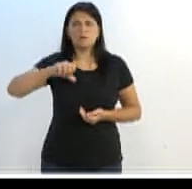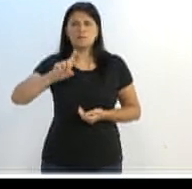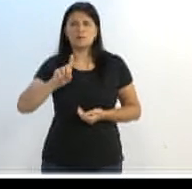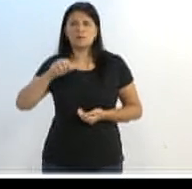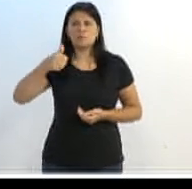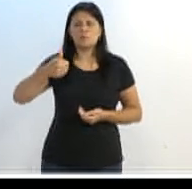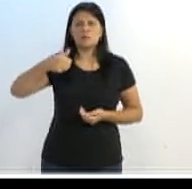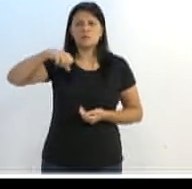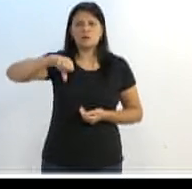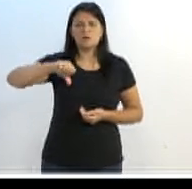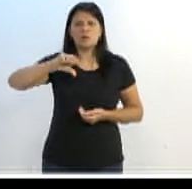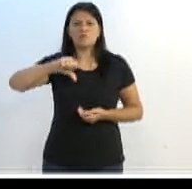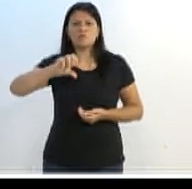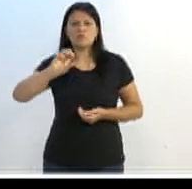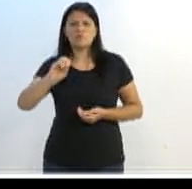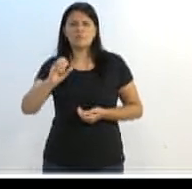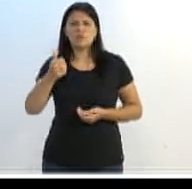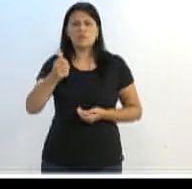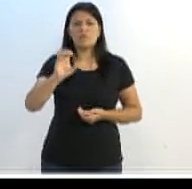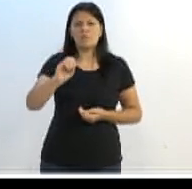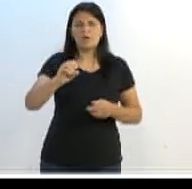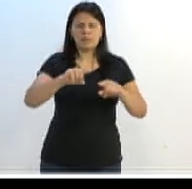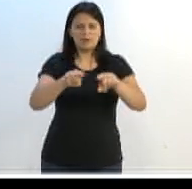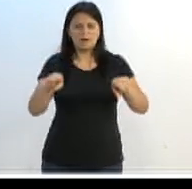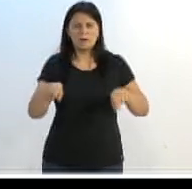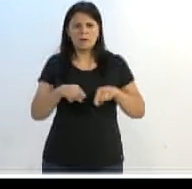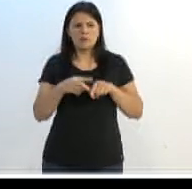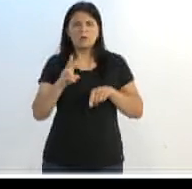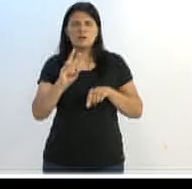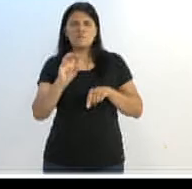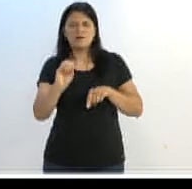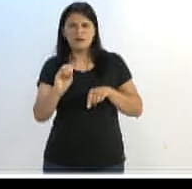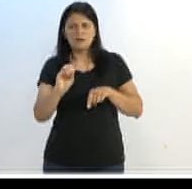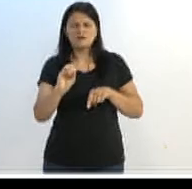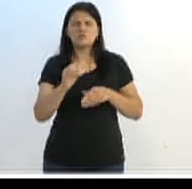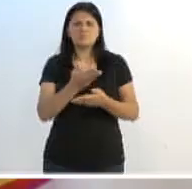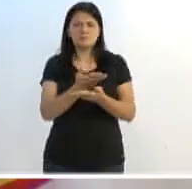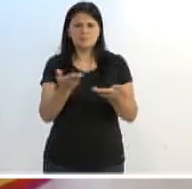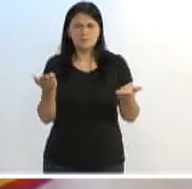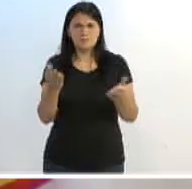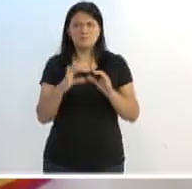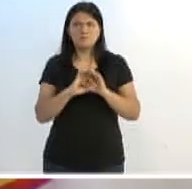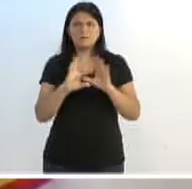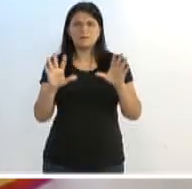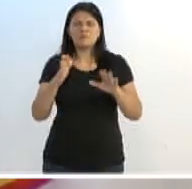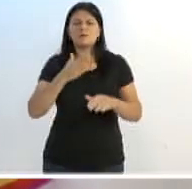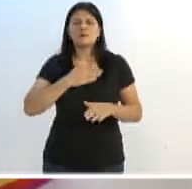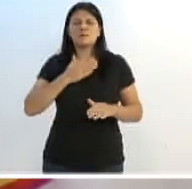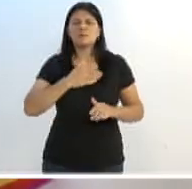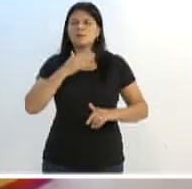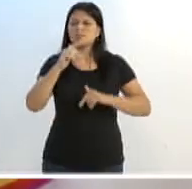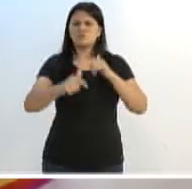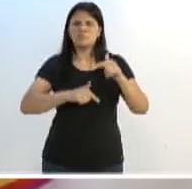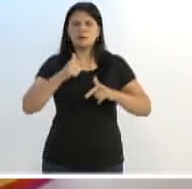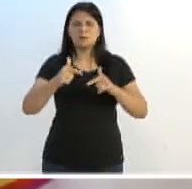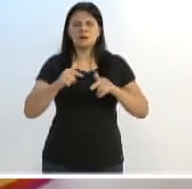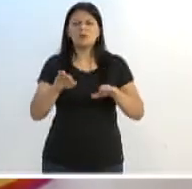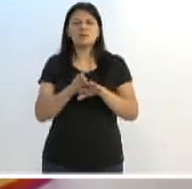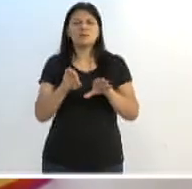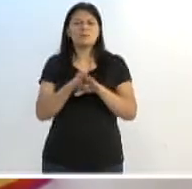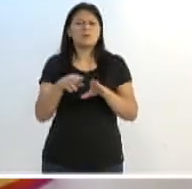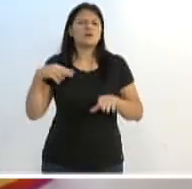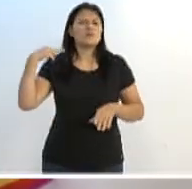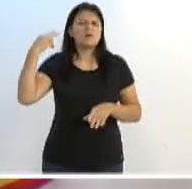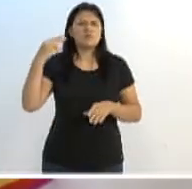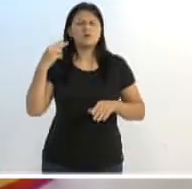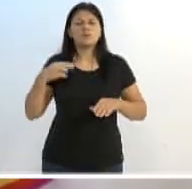991199010. O gabinete 20 está à disposição para atendê-los. Esse é o meu trabalho, assim como todos os vereadores, nós nos